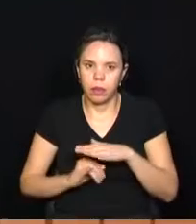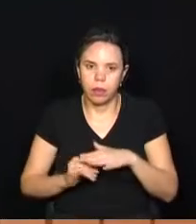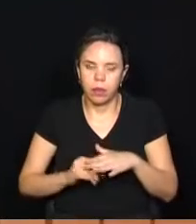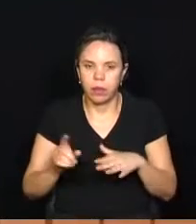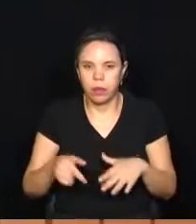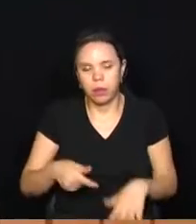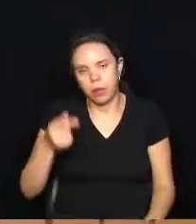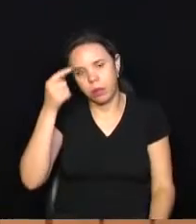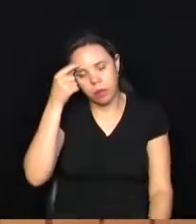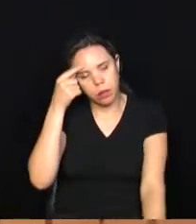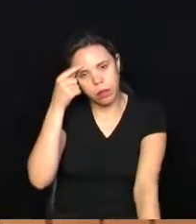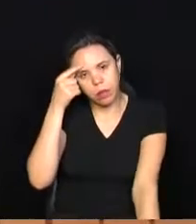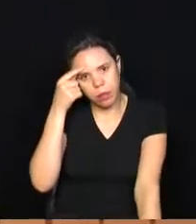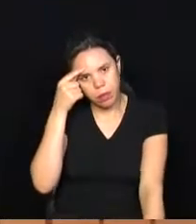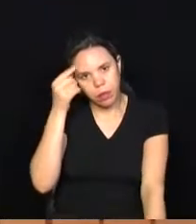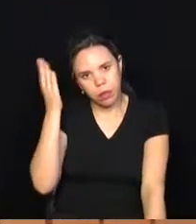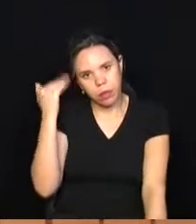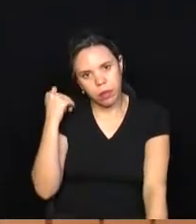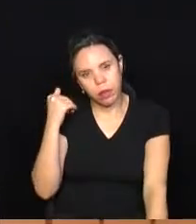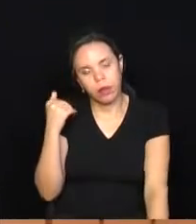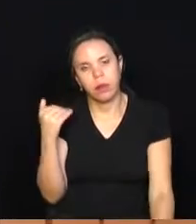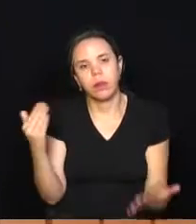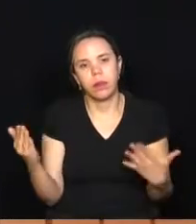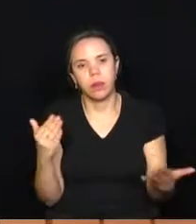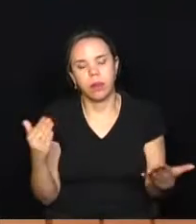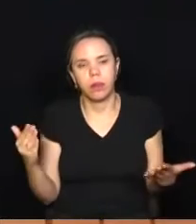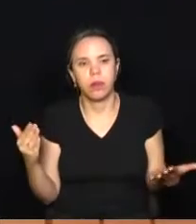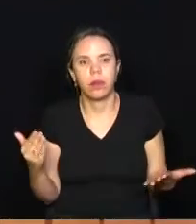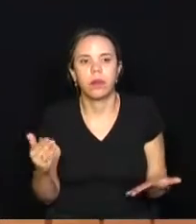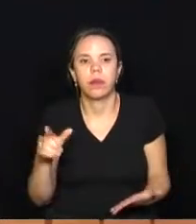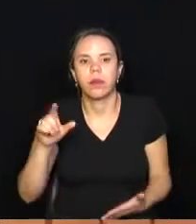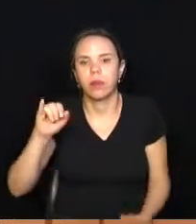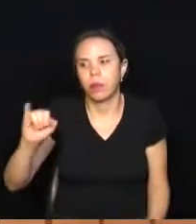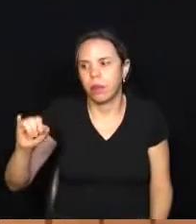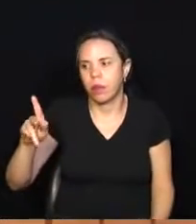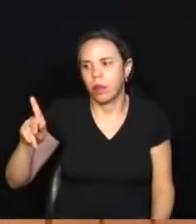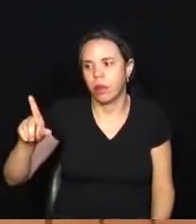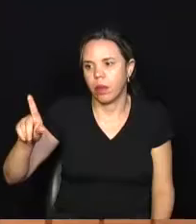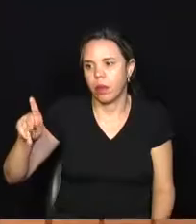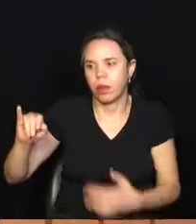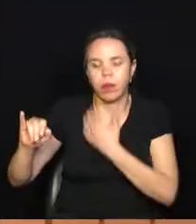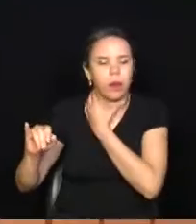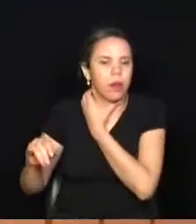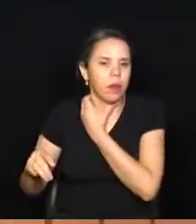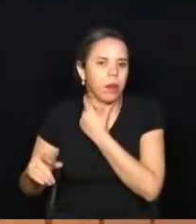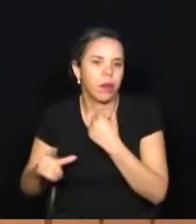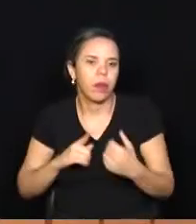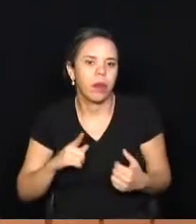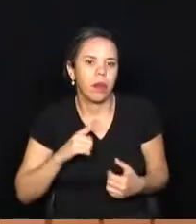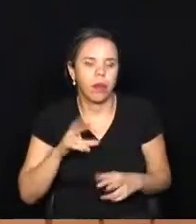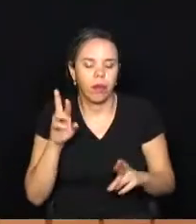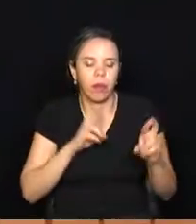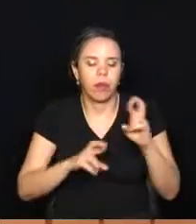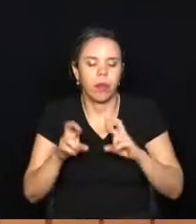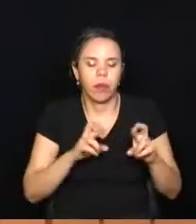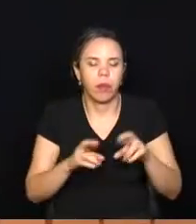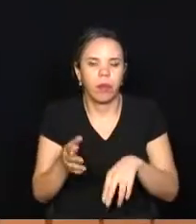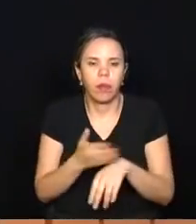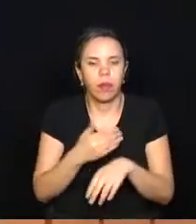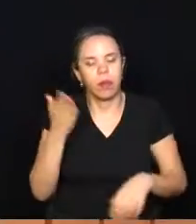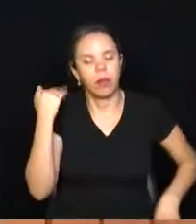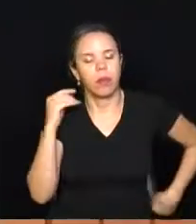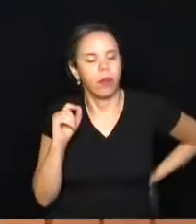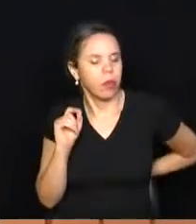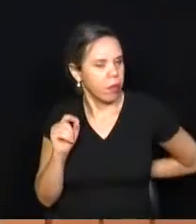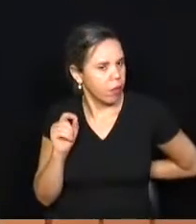coerente em saber quais são as ILPIs que existam. Elas irem verificar, elas